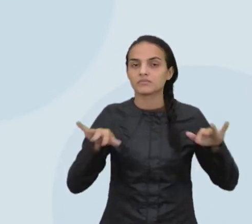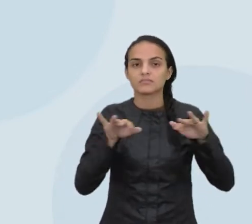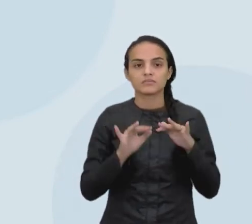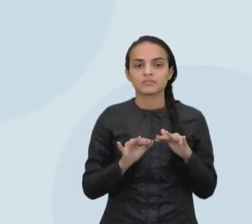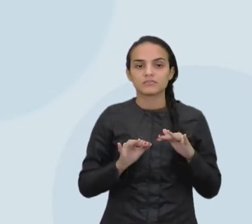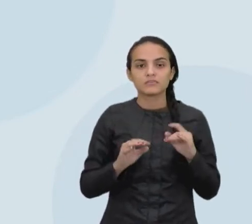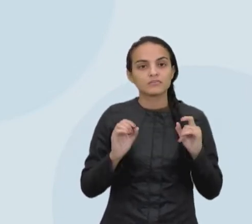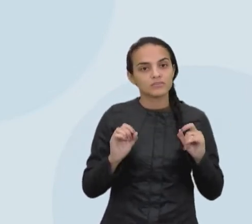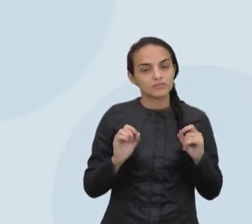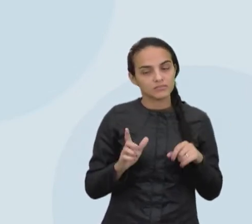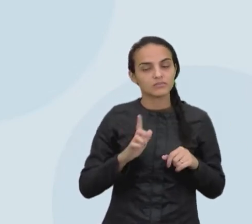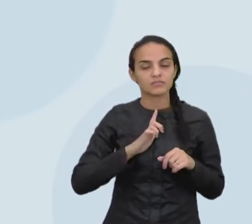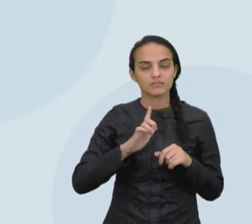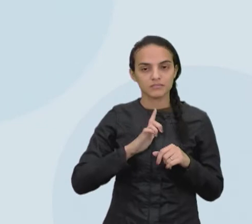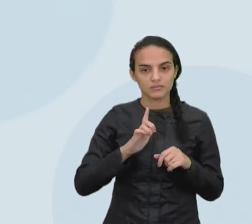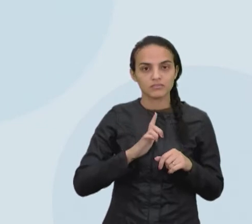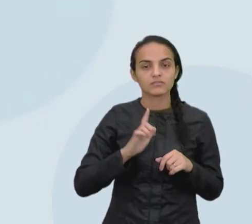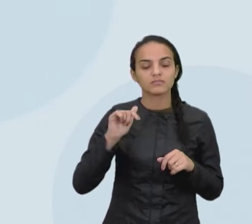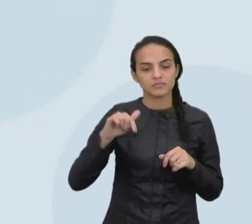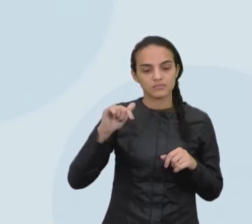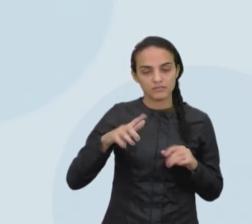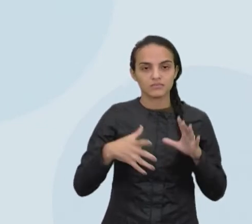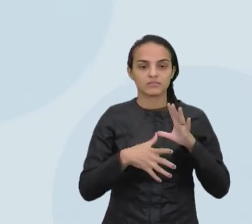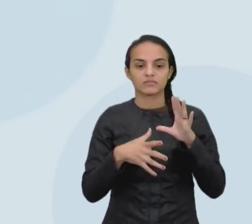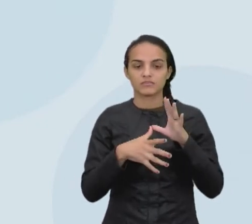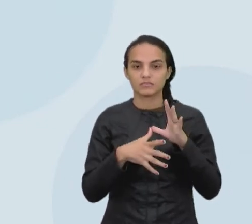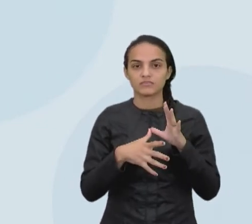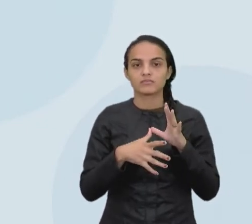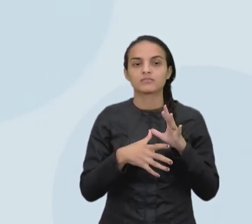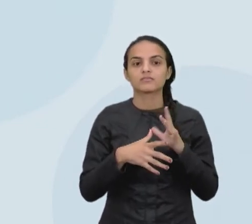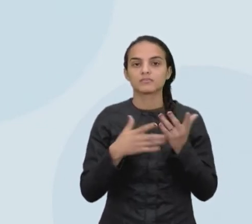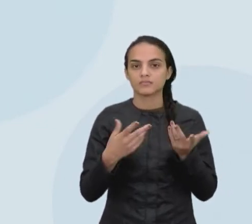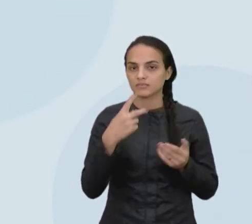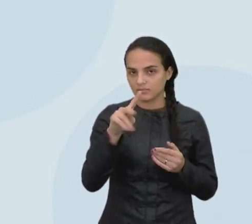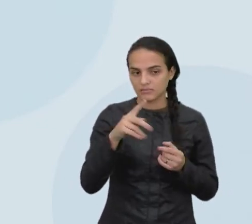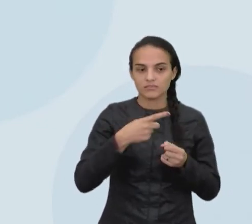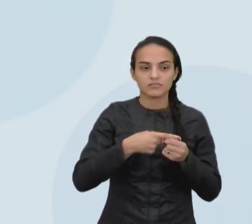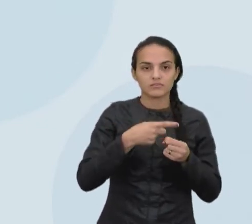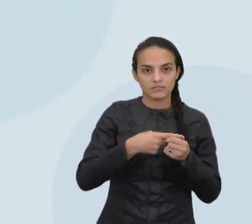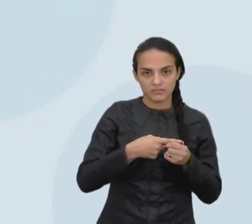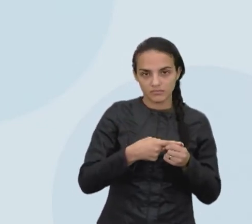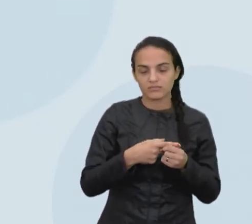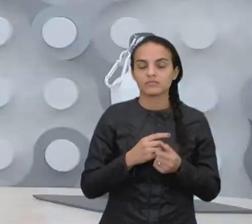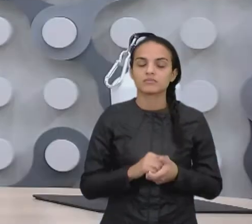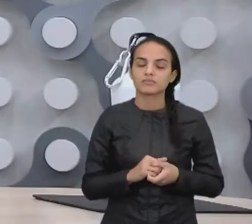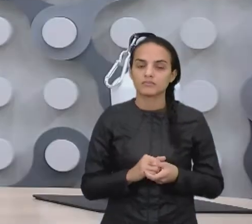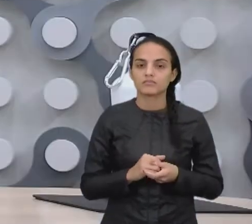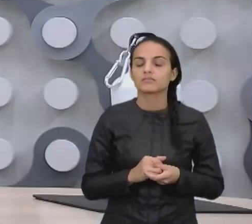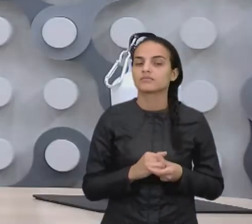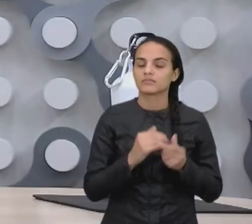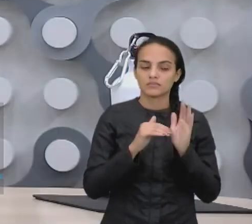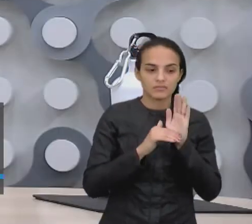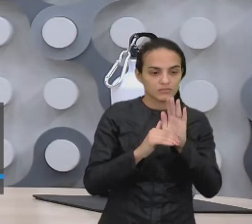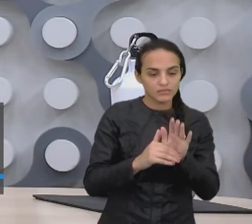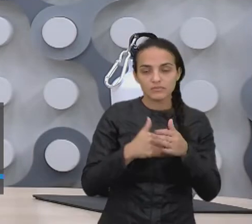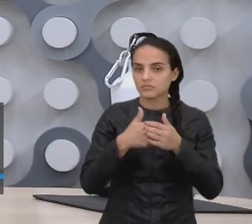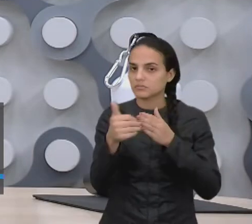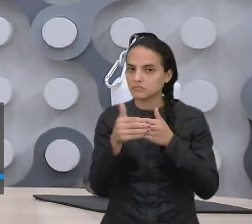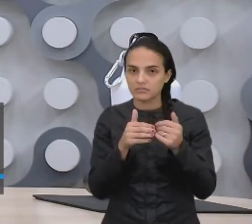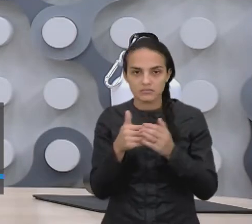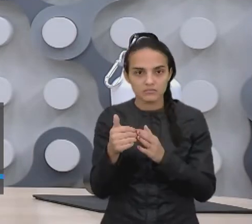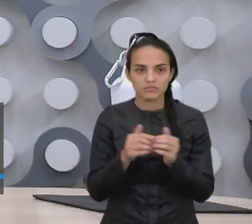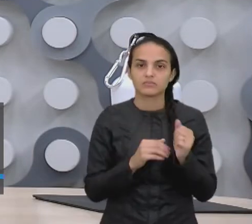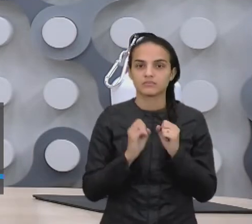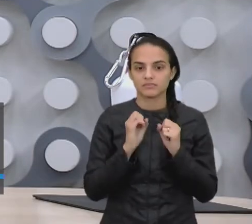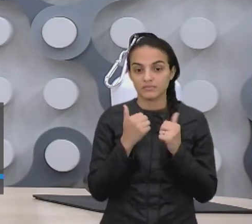que está neste território, tá? Então, no seu município aí, isso vale para qualquer um.